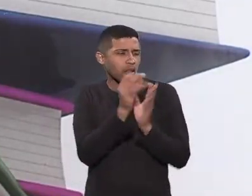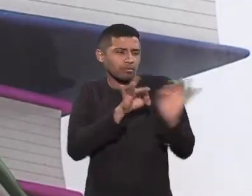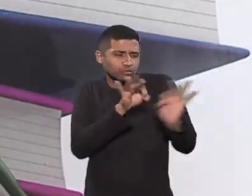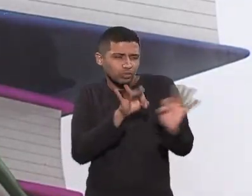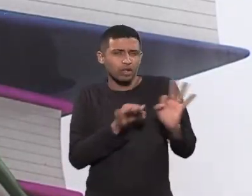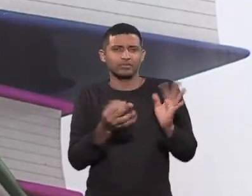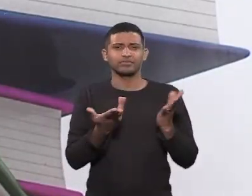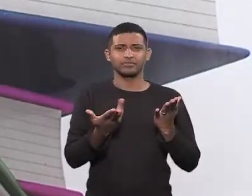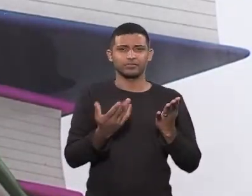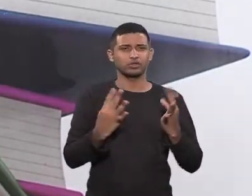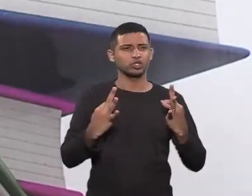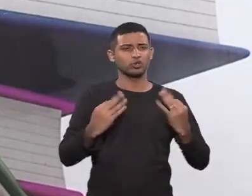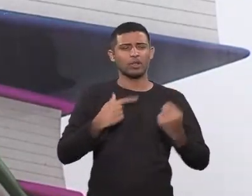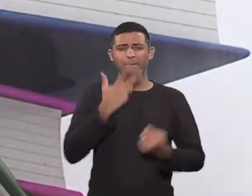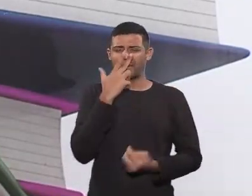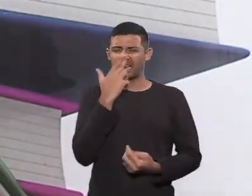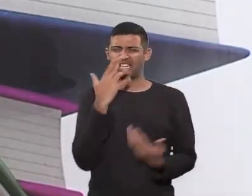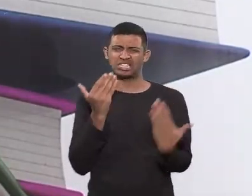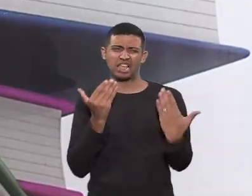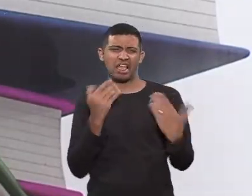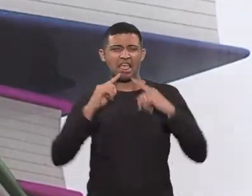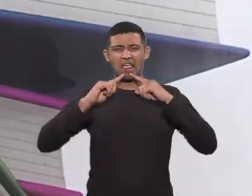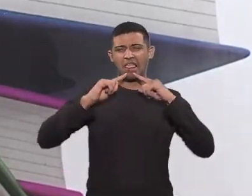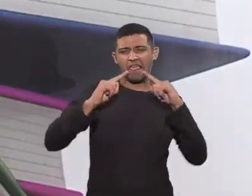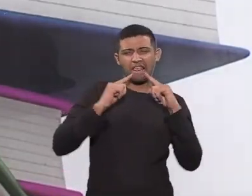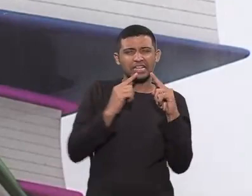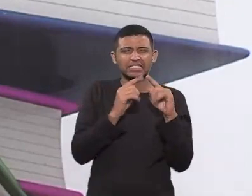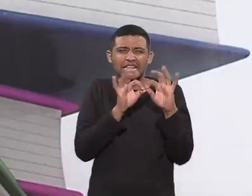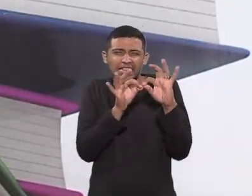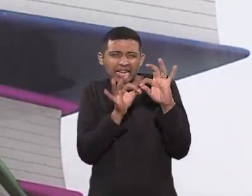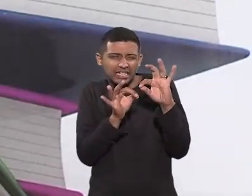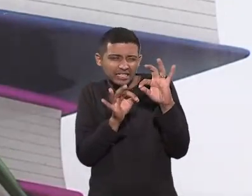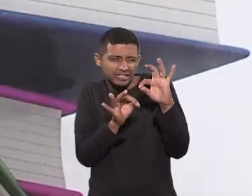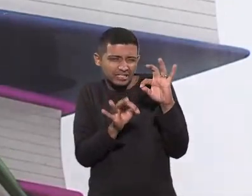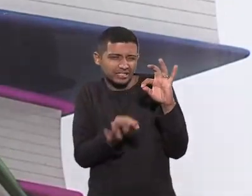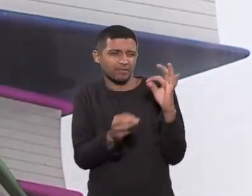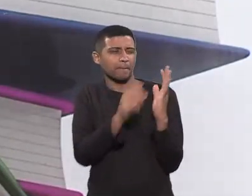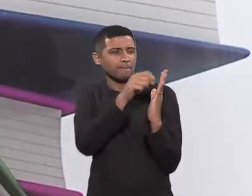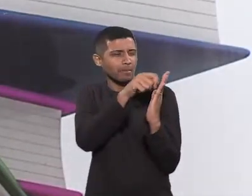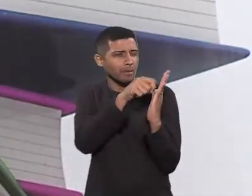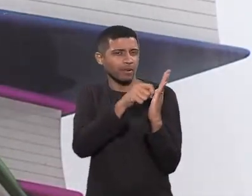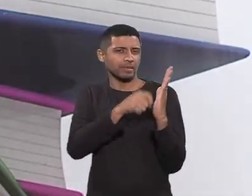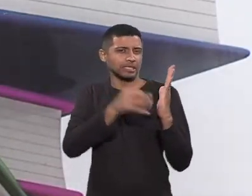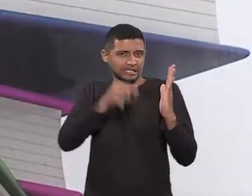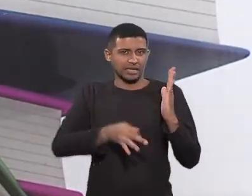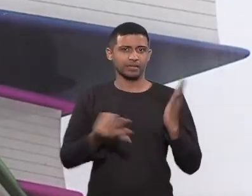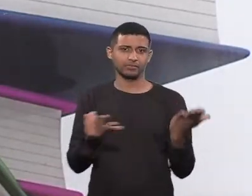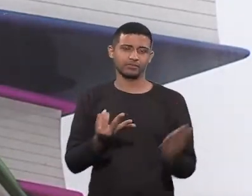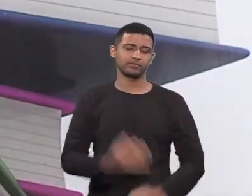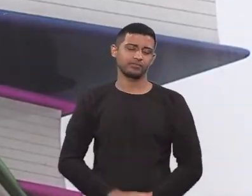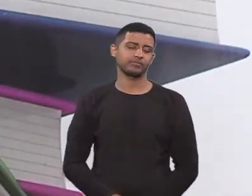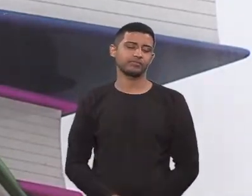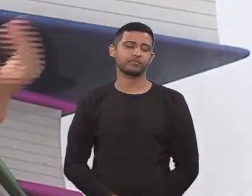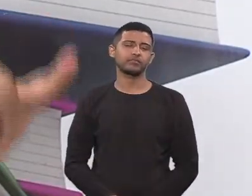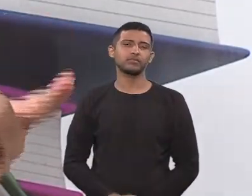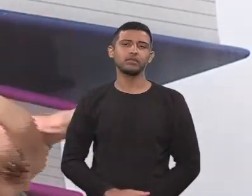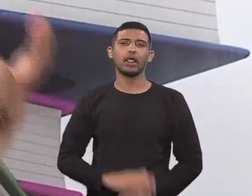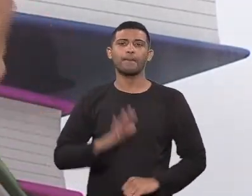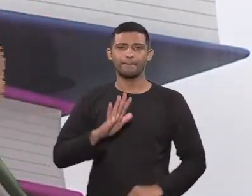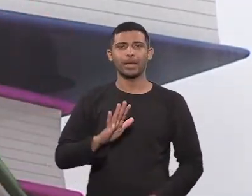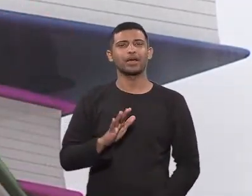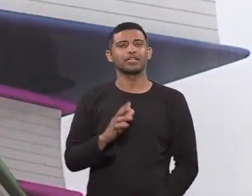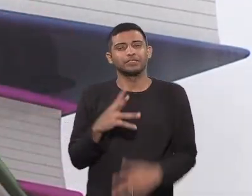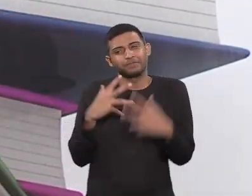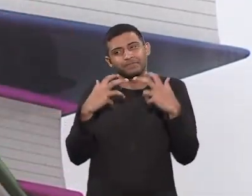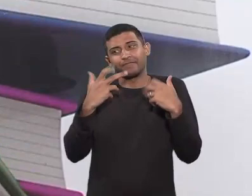gente fica meio chato, assim, né, e cria com cada detalhezinho, assim. Mas, pegando o gancho